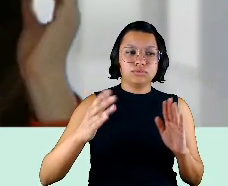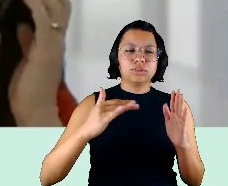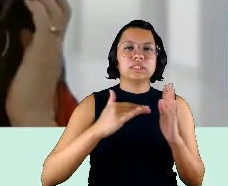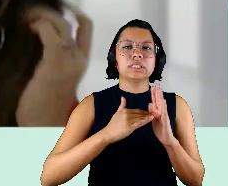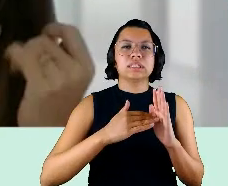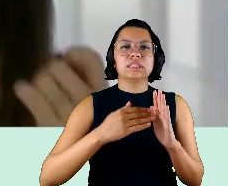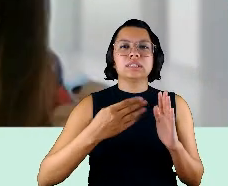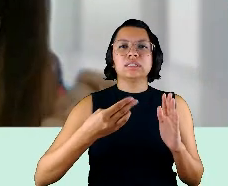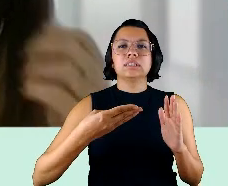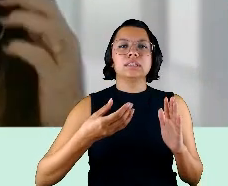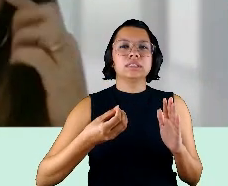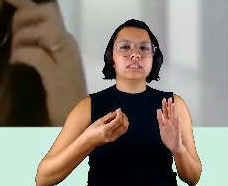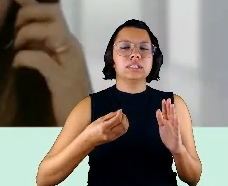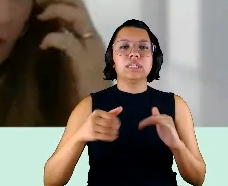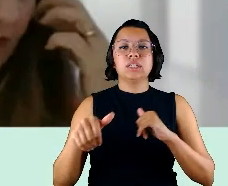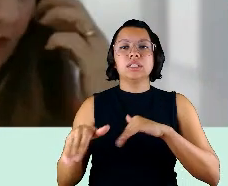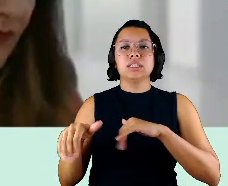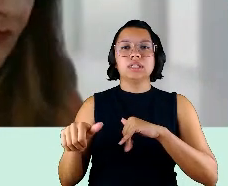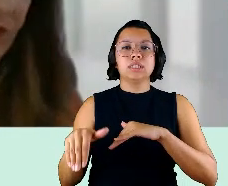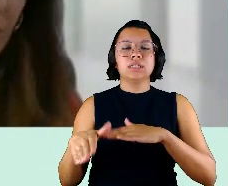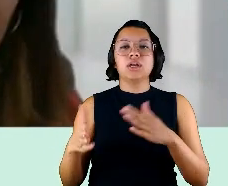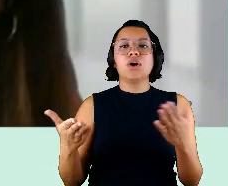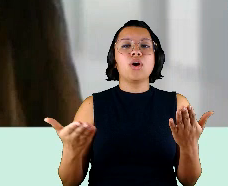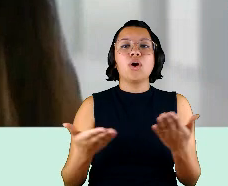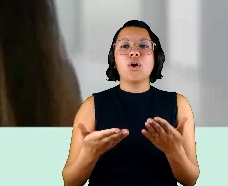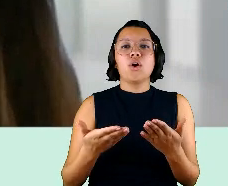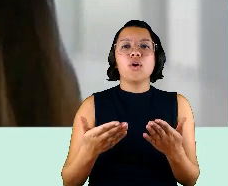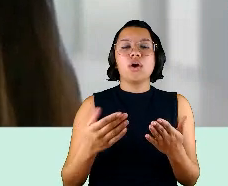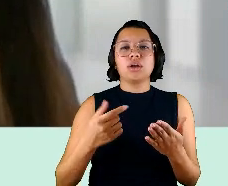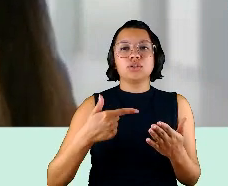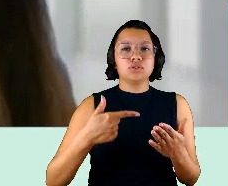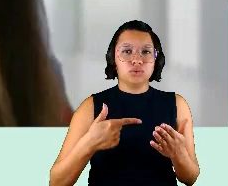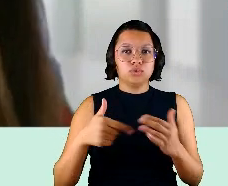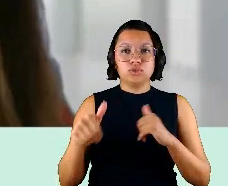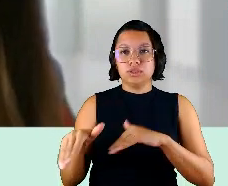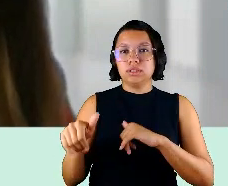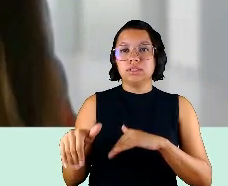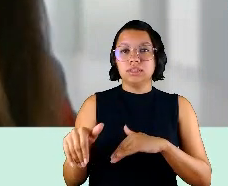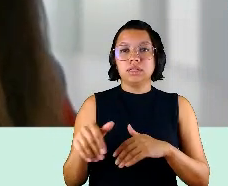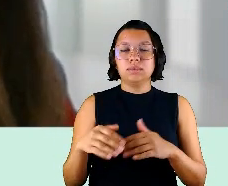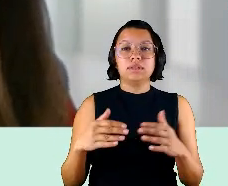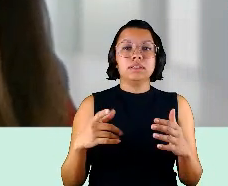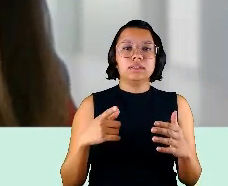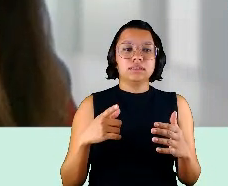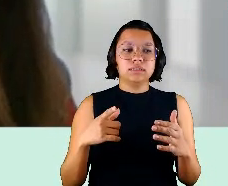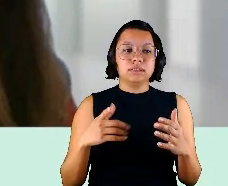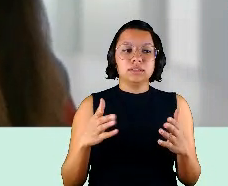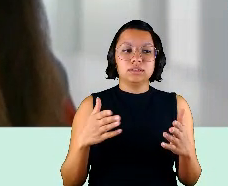30 de setembro, né? Hoje é 2 de setembro, nós estamos até